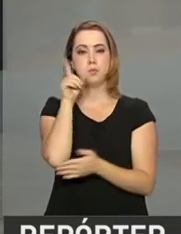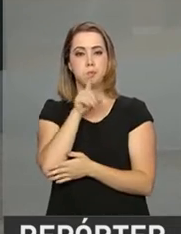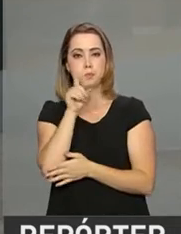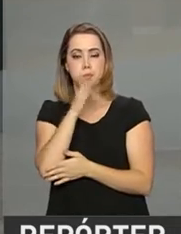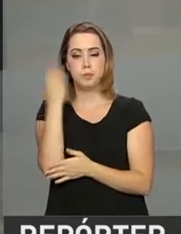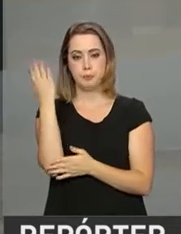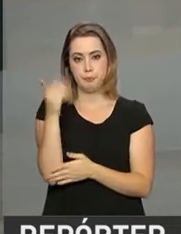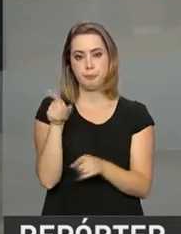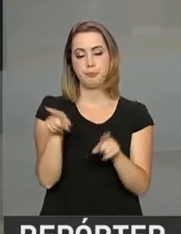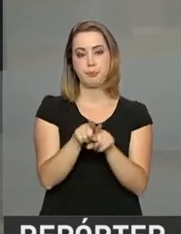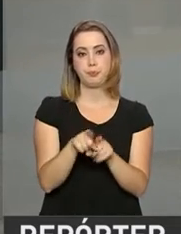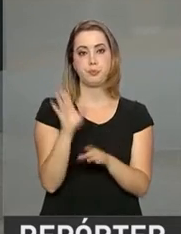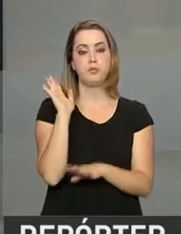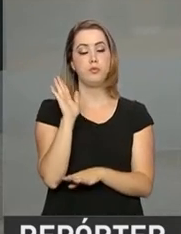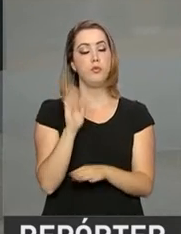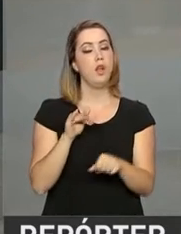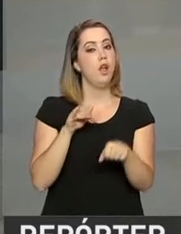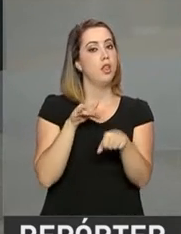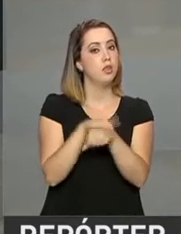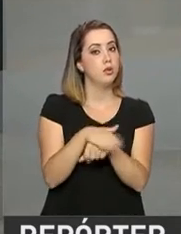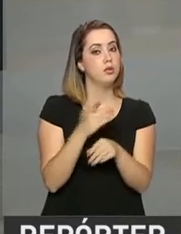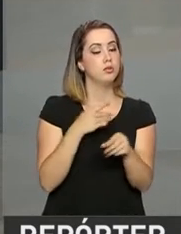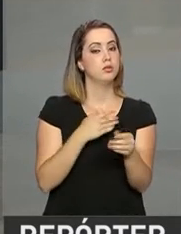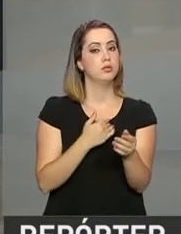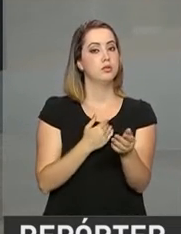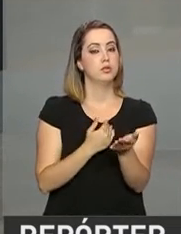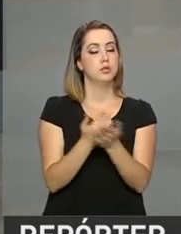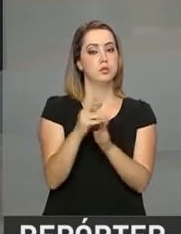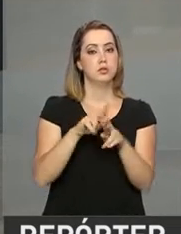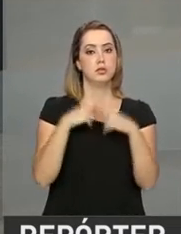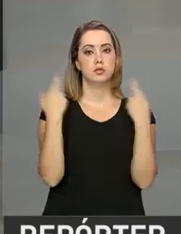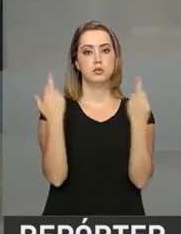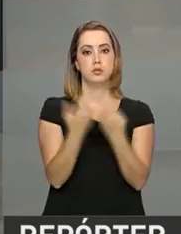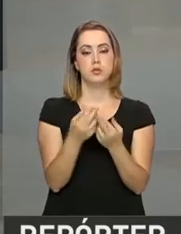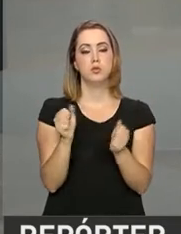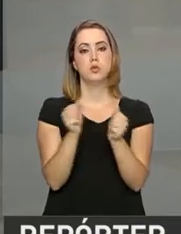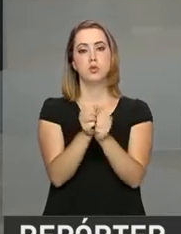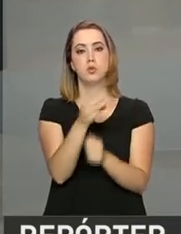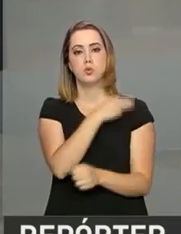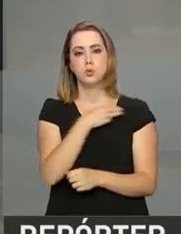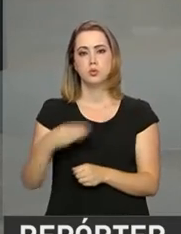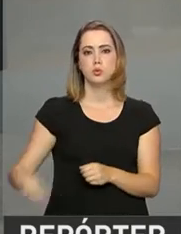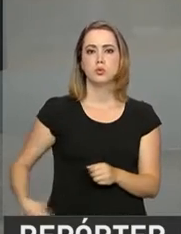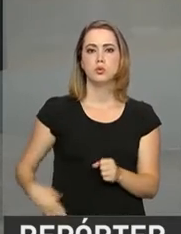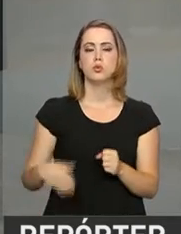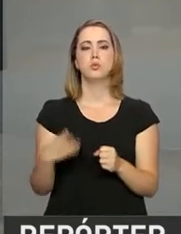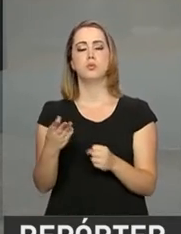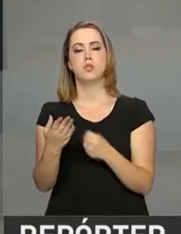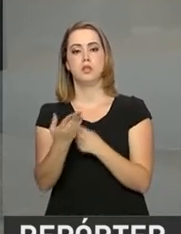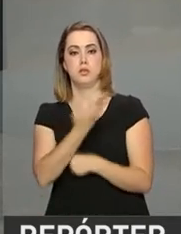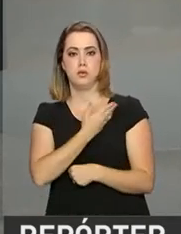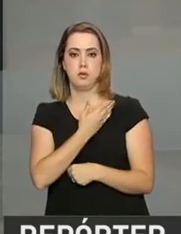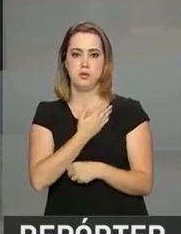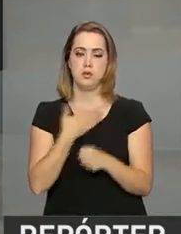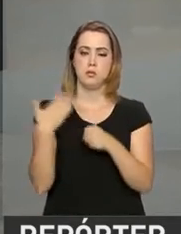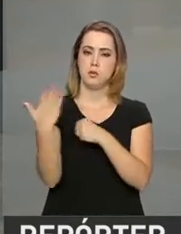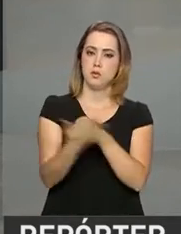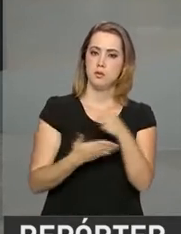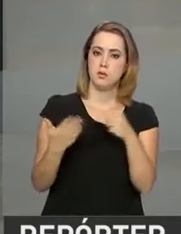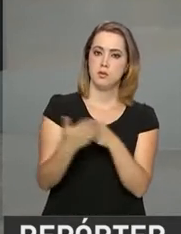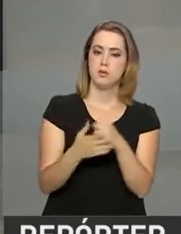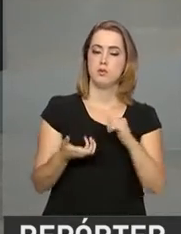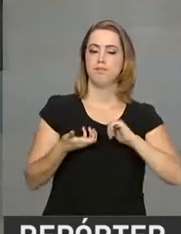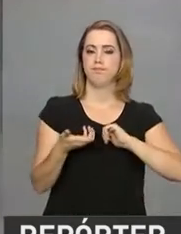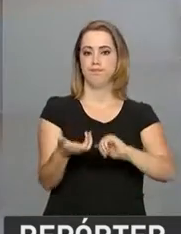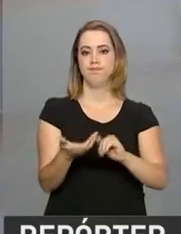noite, no Palácio da Alvorada, se reúne com ministros e líderes da base aliada na Câmara dos Deputados. Volto com você no estúdio, Zé